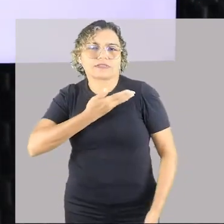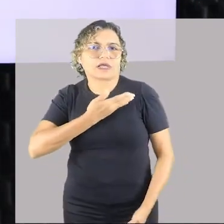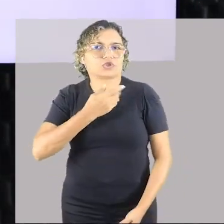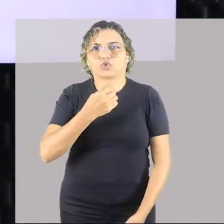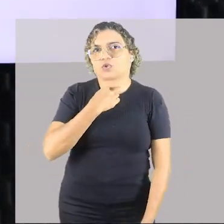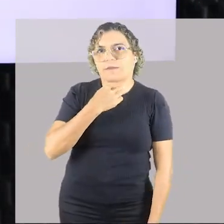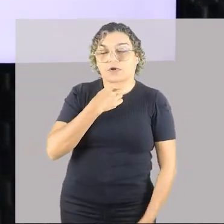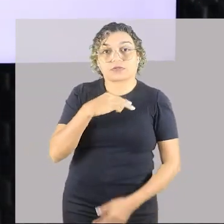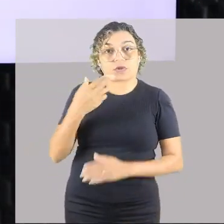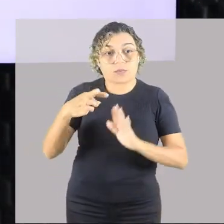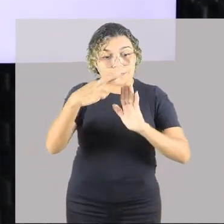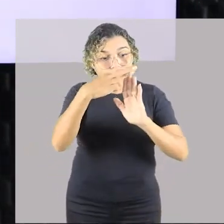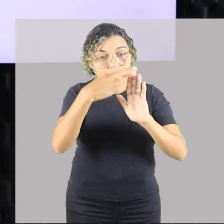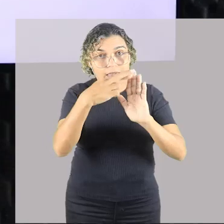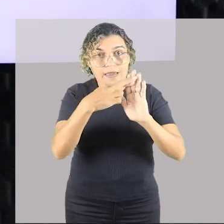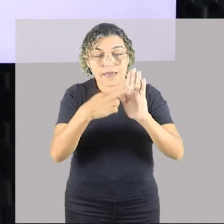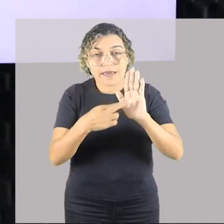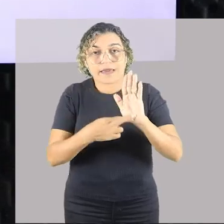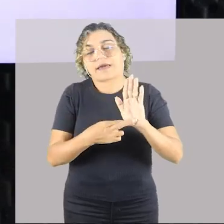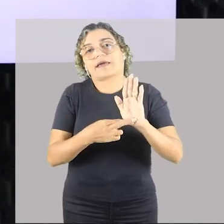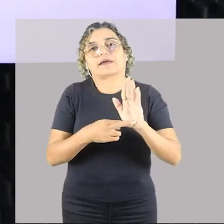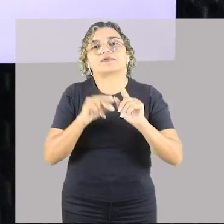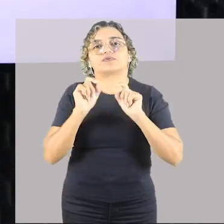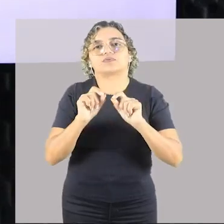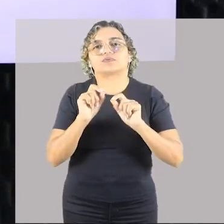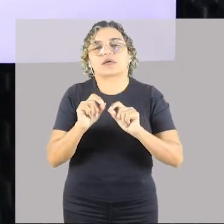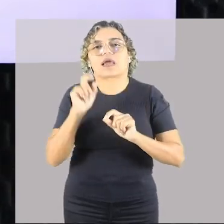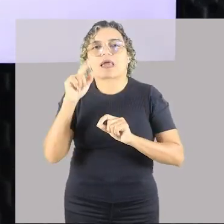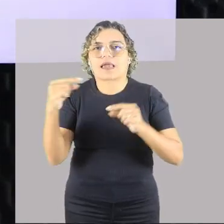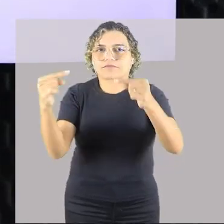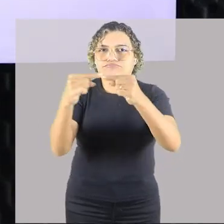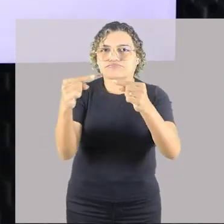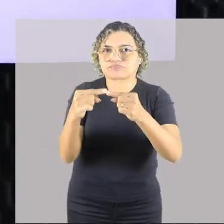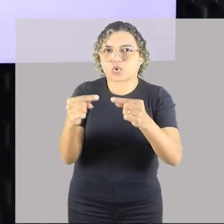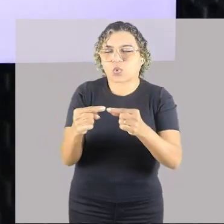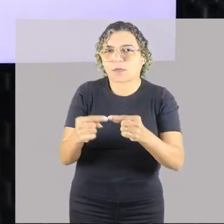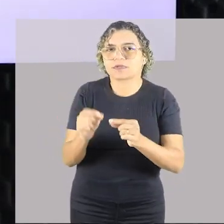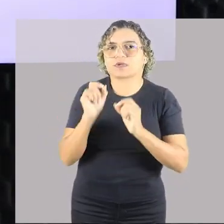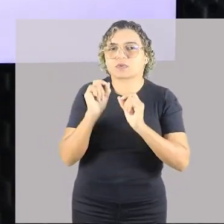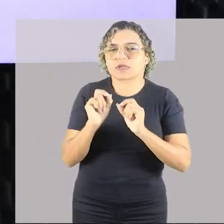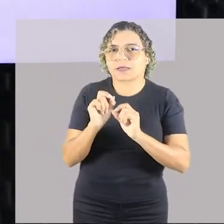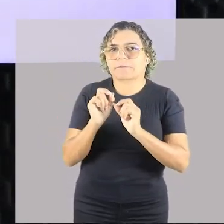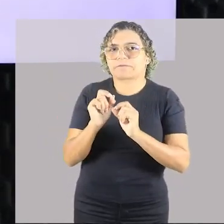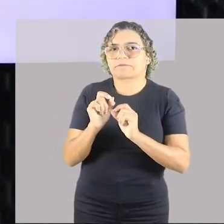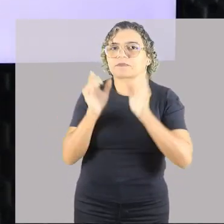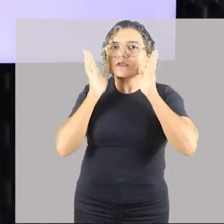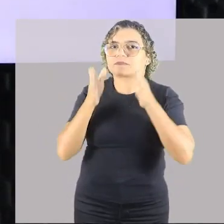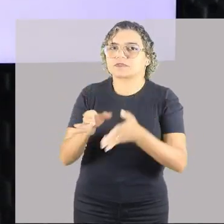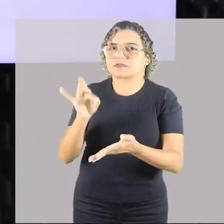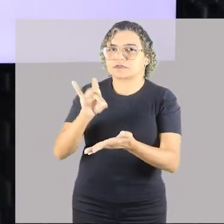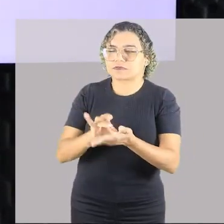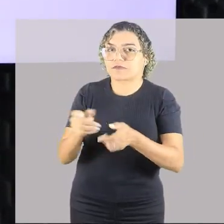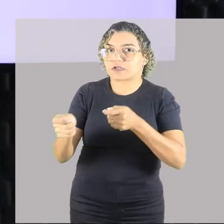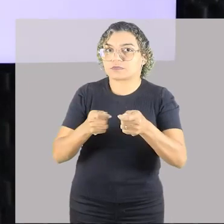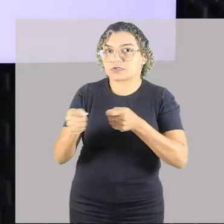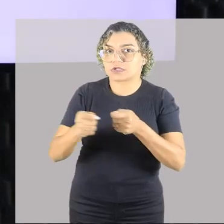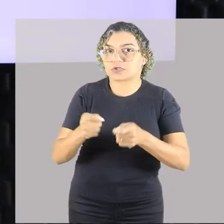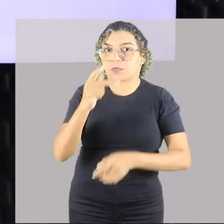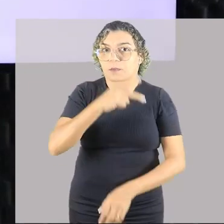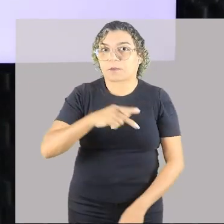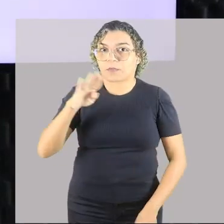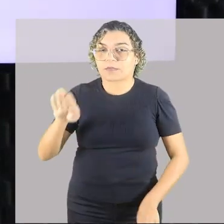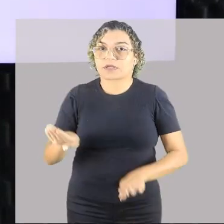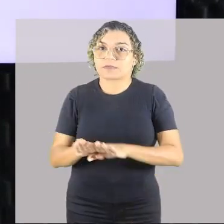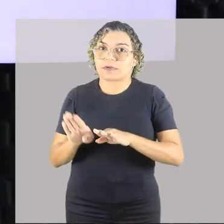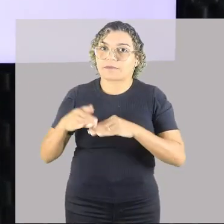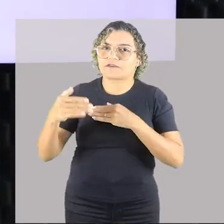grau. Essas regras de impedimento e suspeição, elas estão alinhadas a um princípio específico da administração pública e do